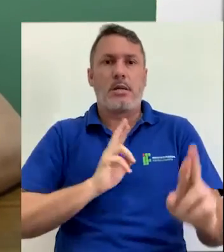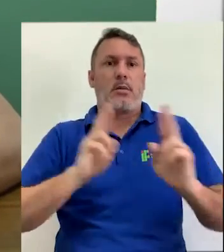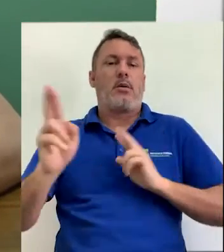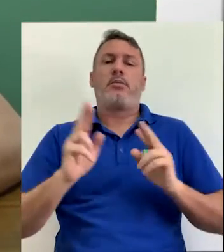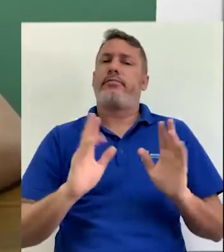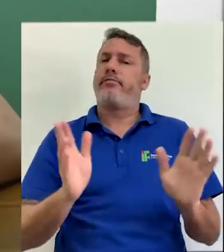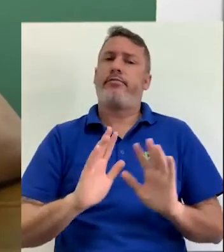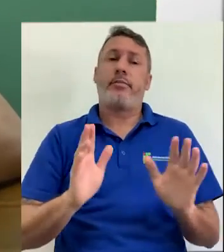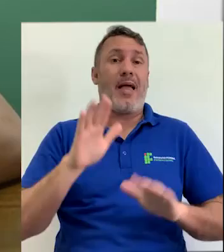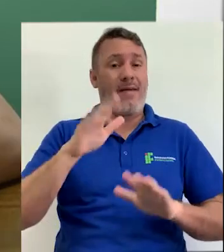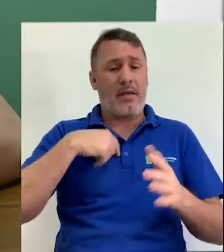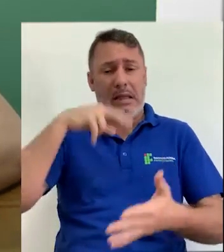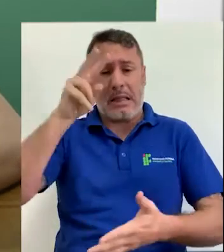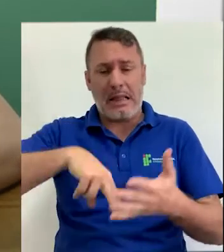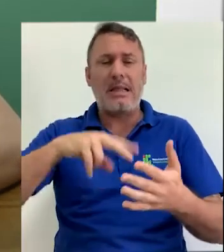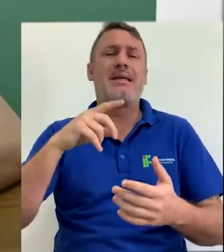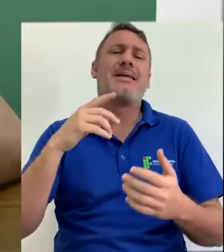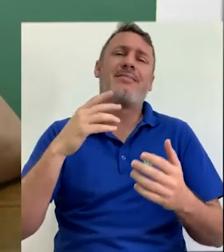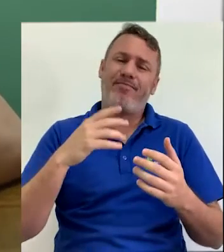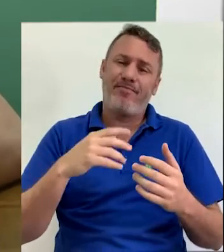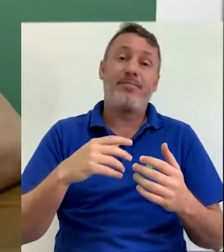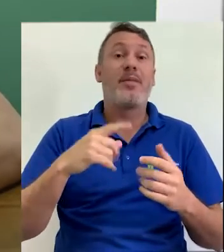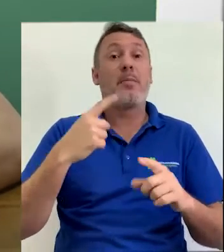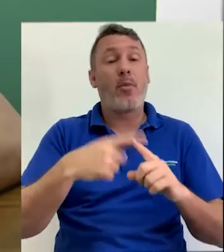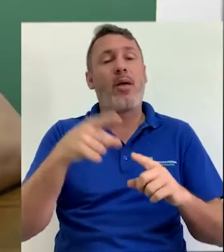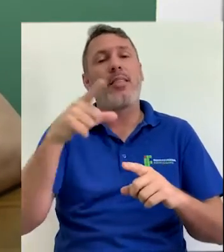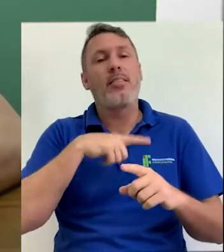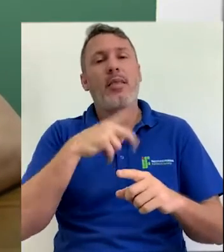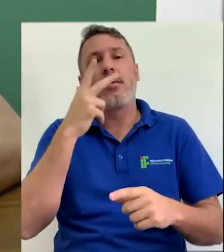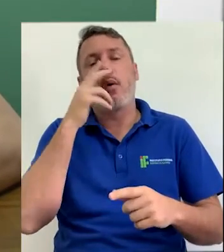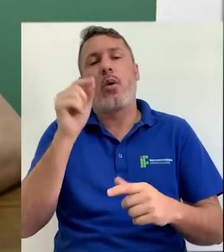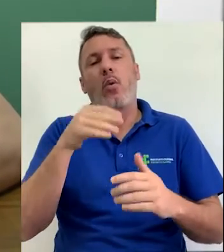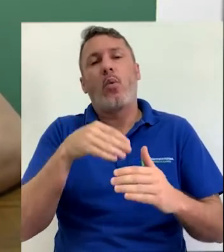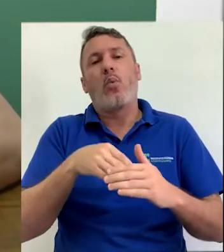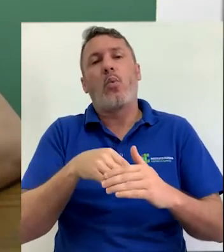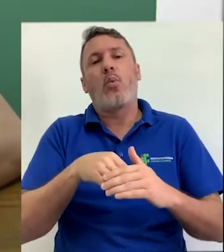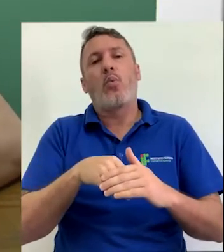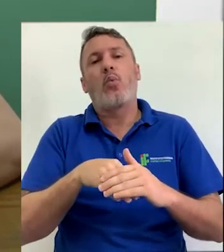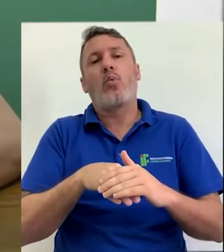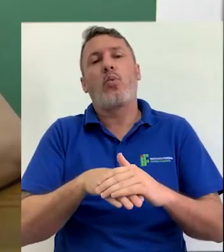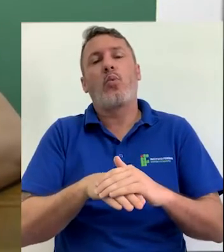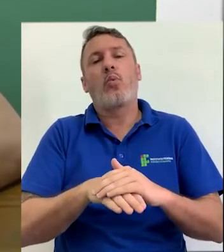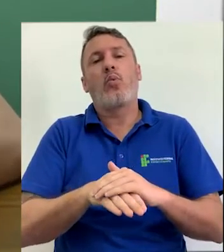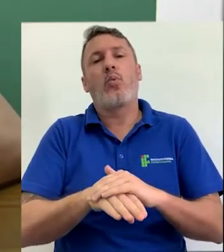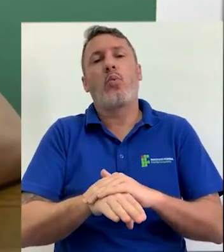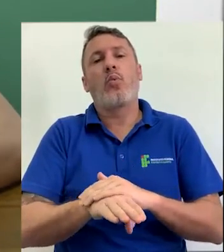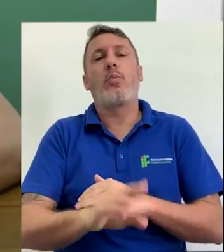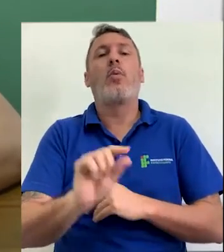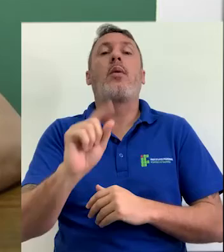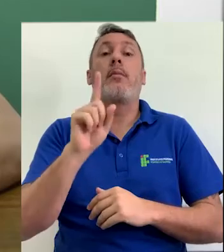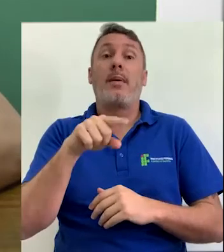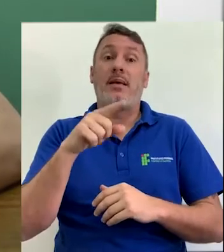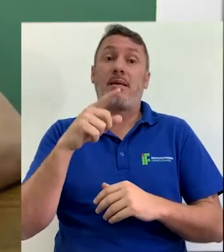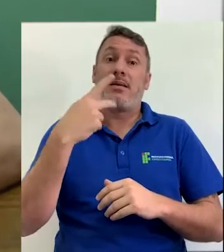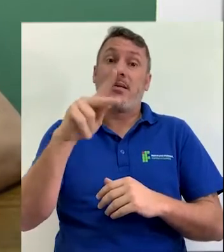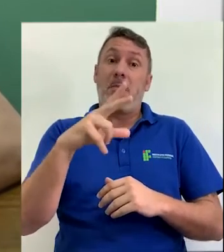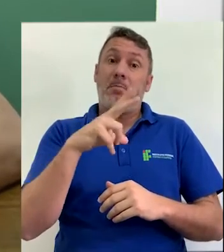Às vezes você está naquela fase de disciplinar a sua